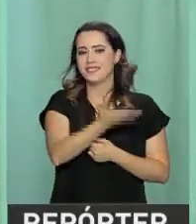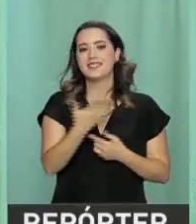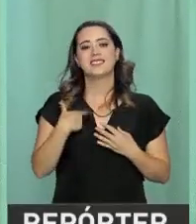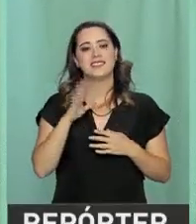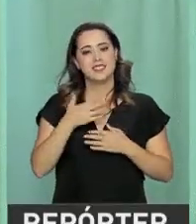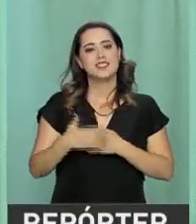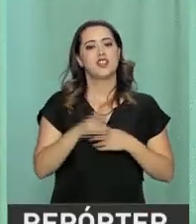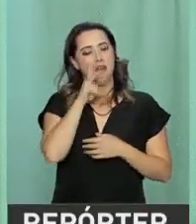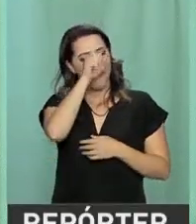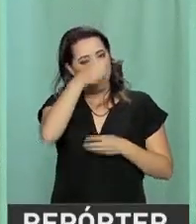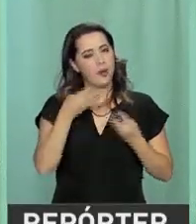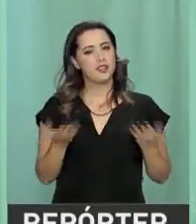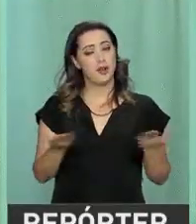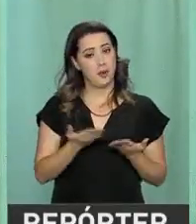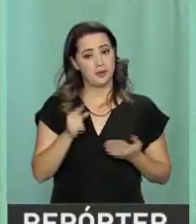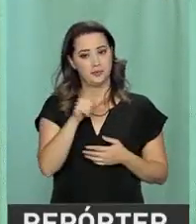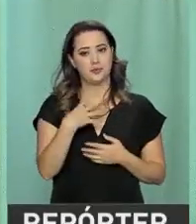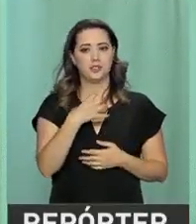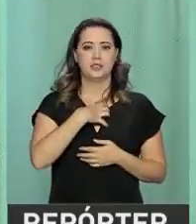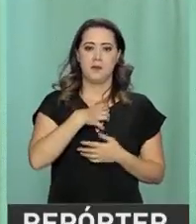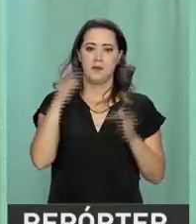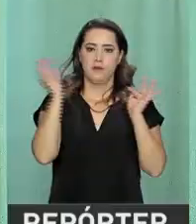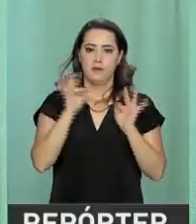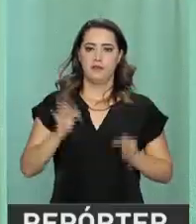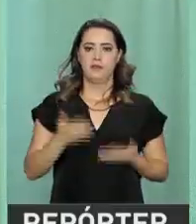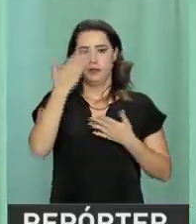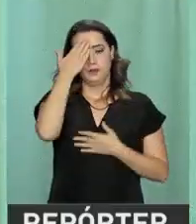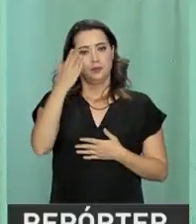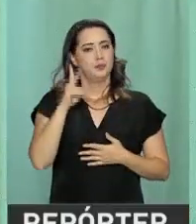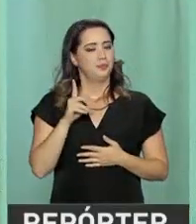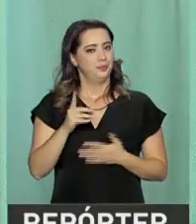tá assim já fortinho. Então, me sinto muito feliz e muito agradecida também.